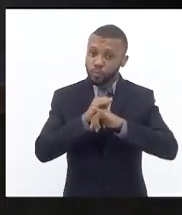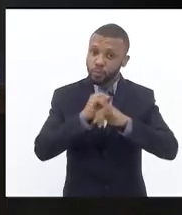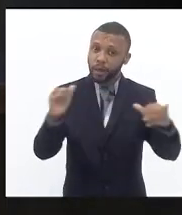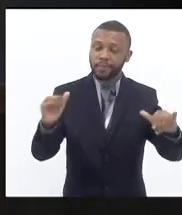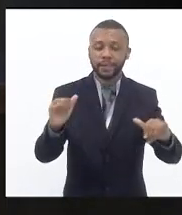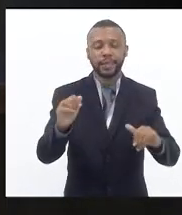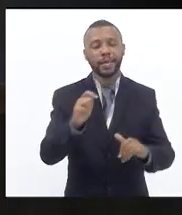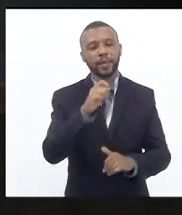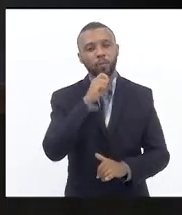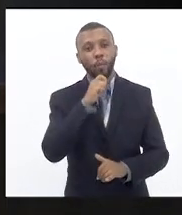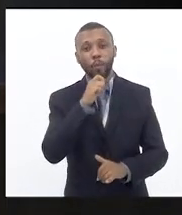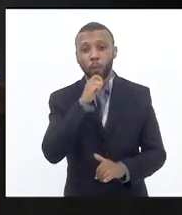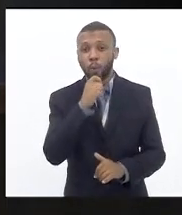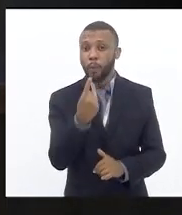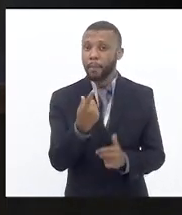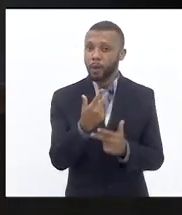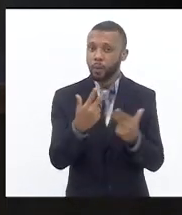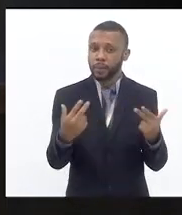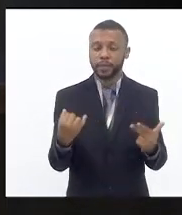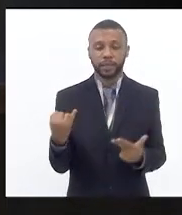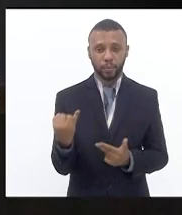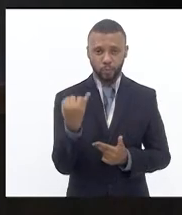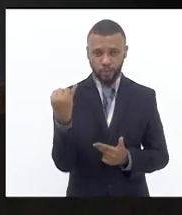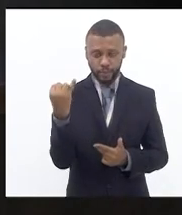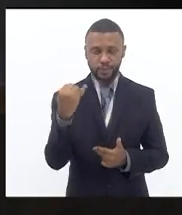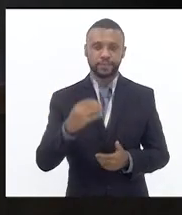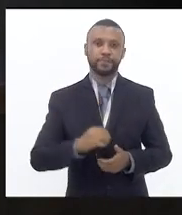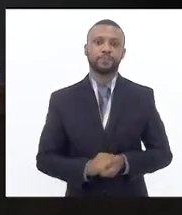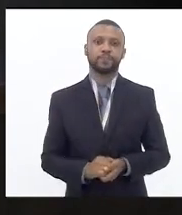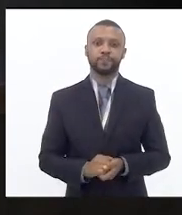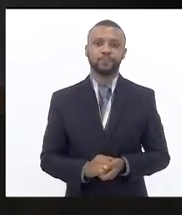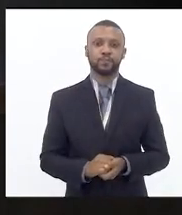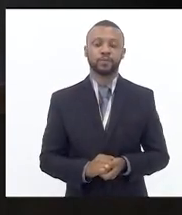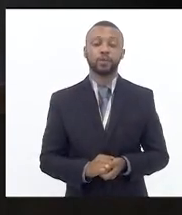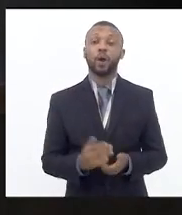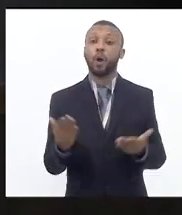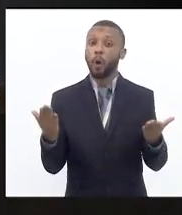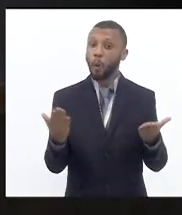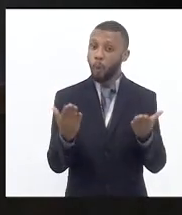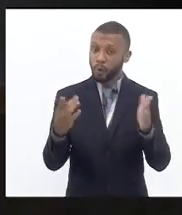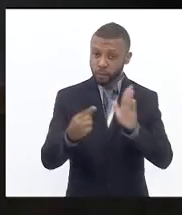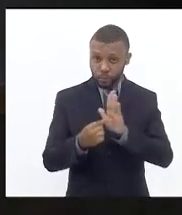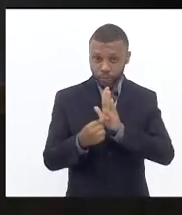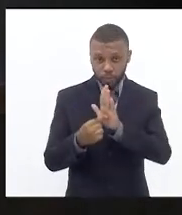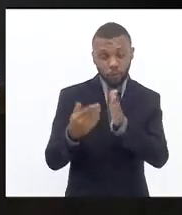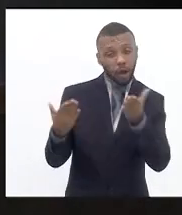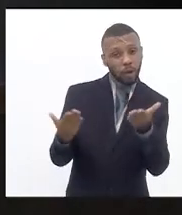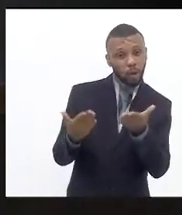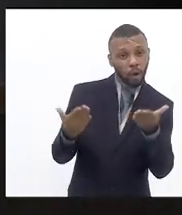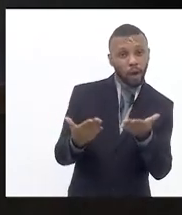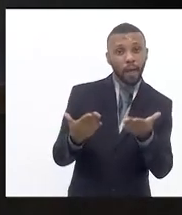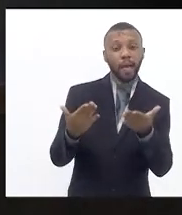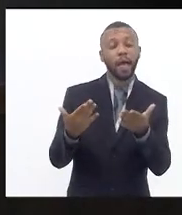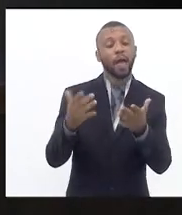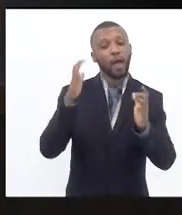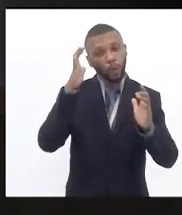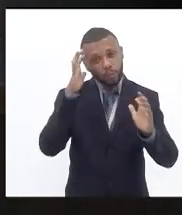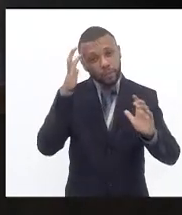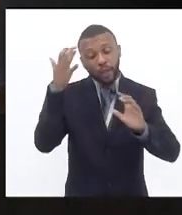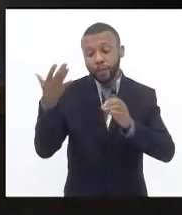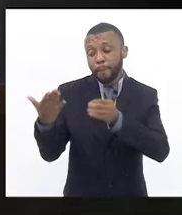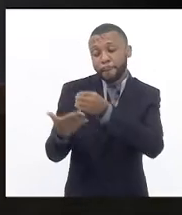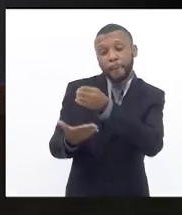importante o que nós entregamos agora ao cenário base É um cenário sobre o qual se projeta